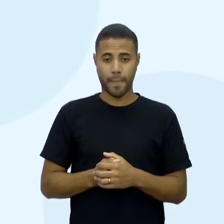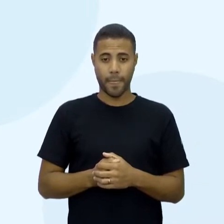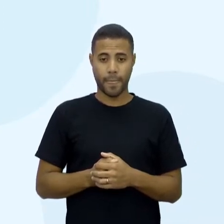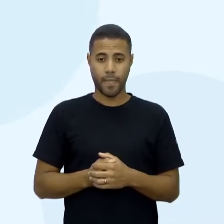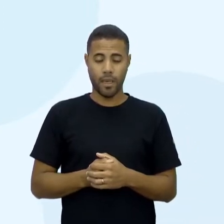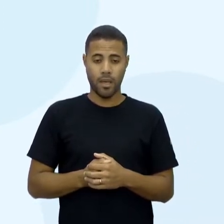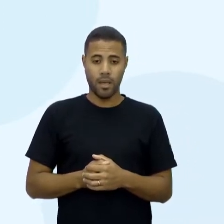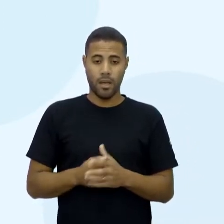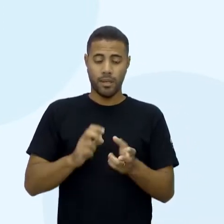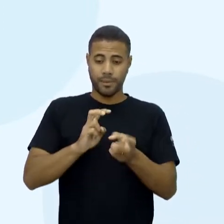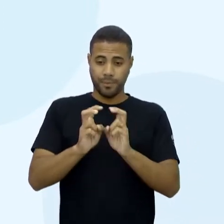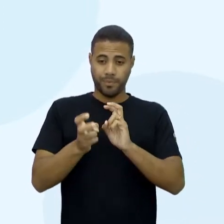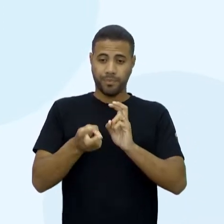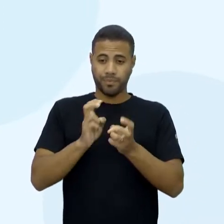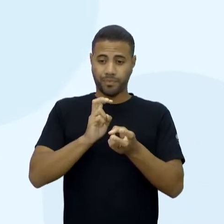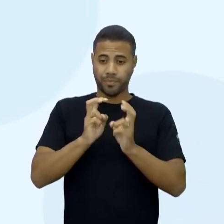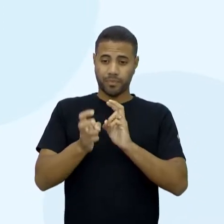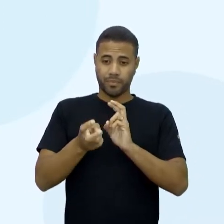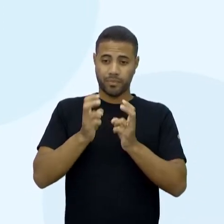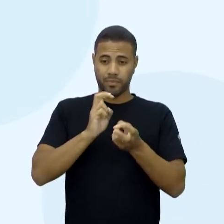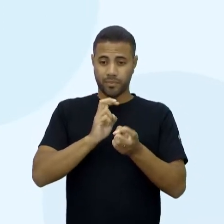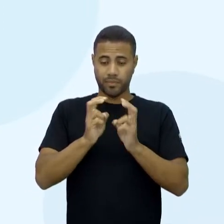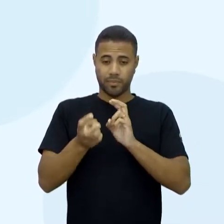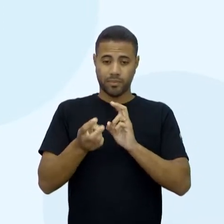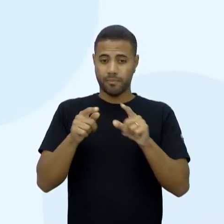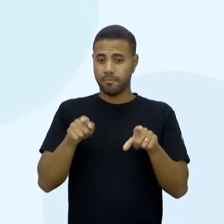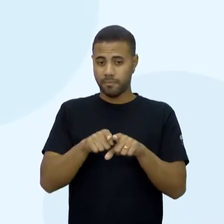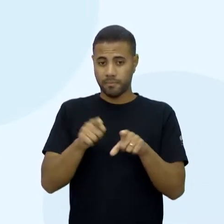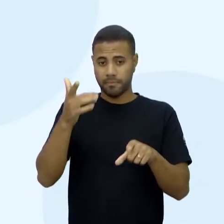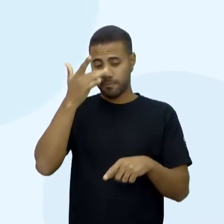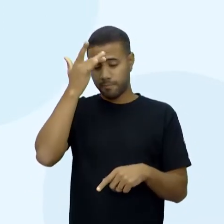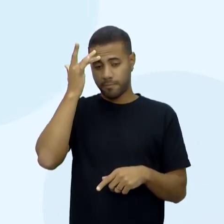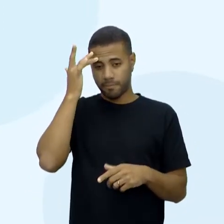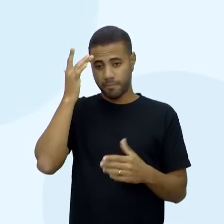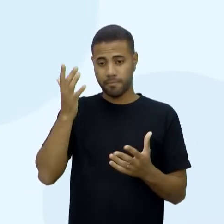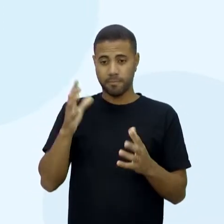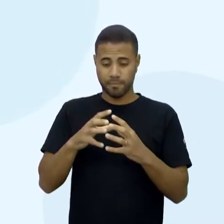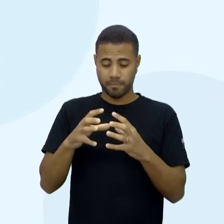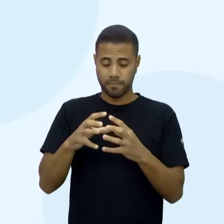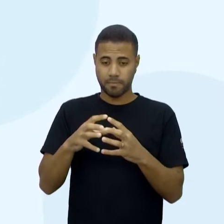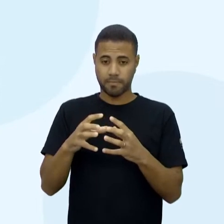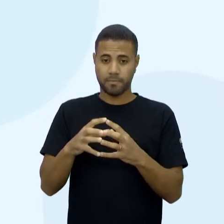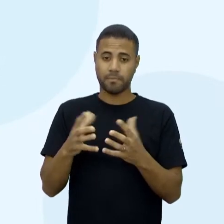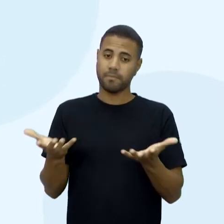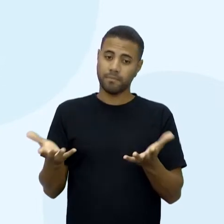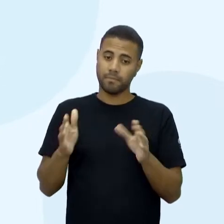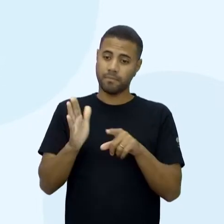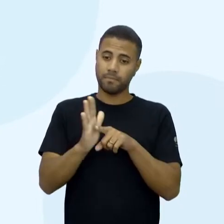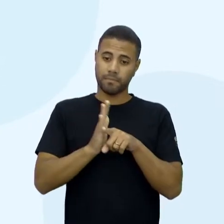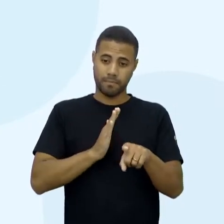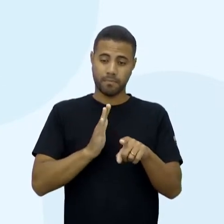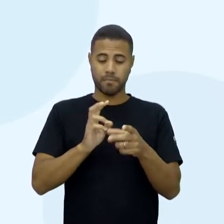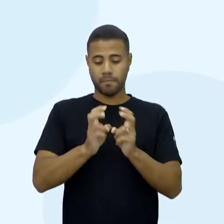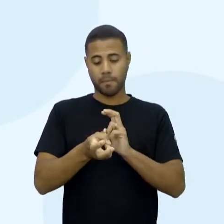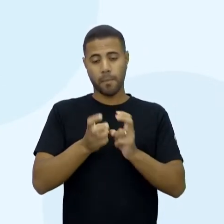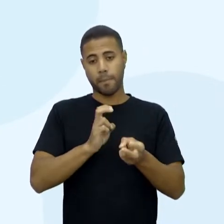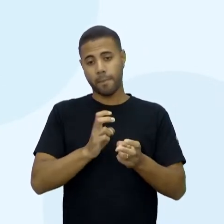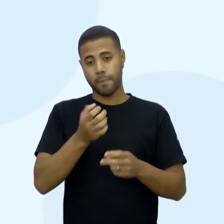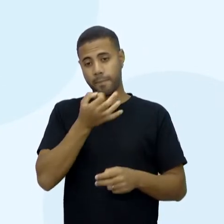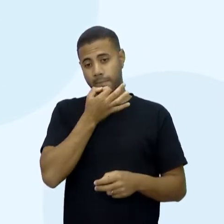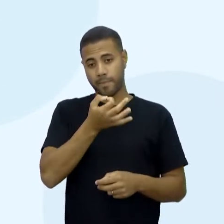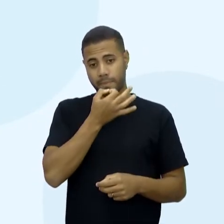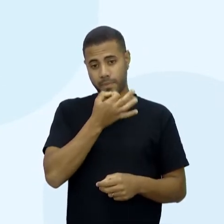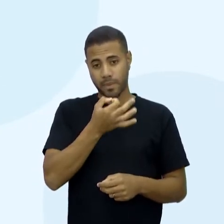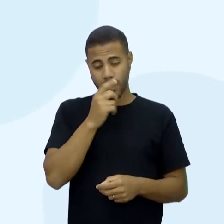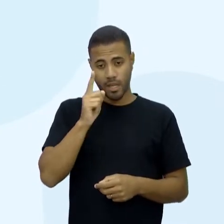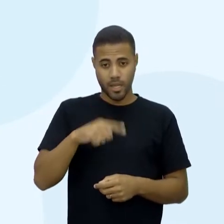temos pessoas aí fazendo aí a dança da capoeira, né? Então nós temos aí a capoeira. A capoeira, ela